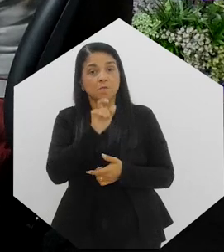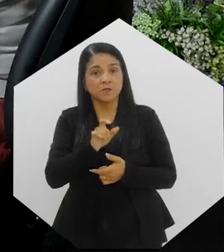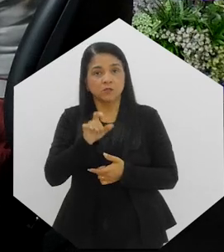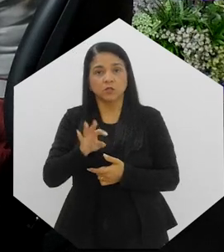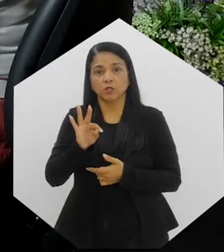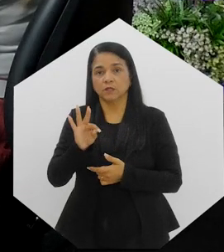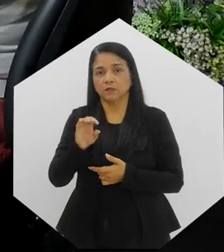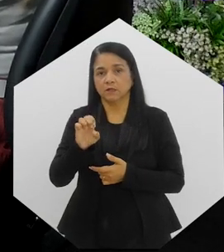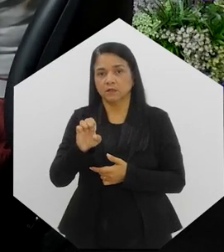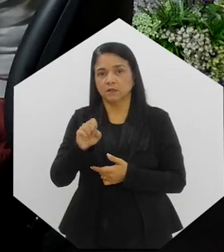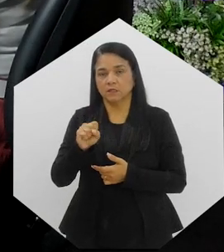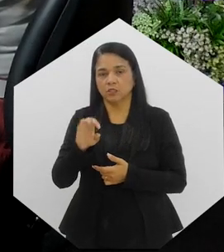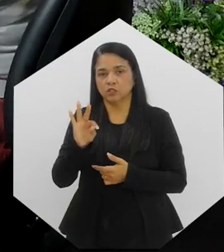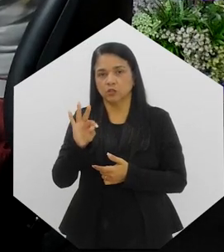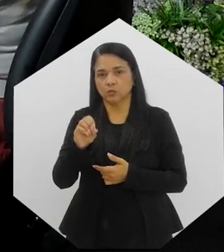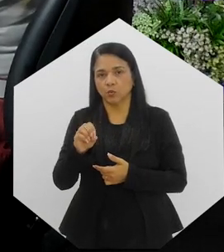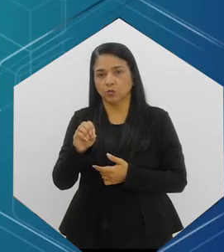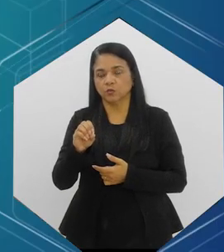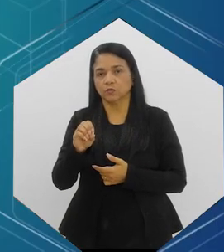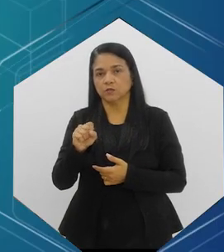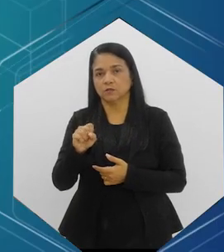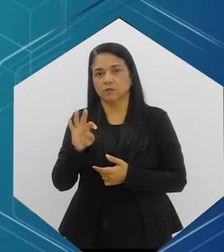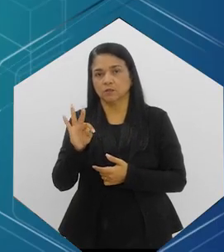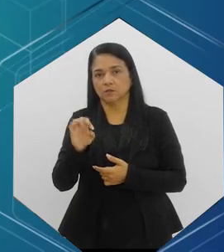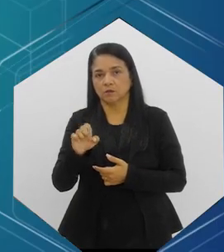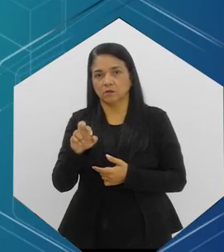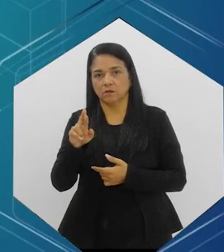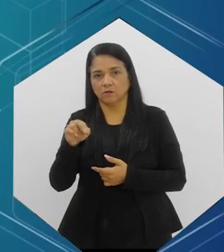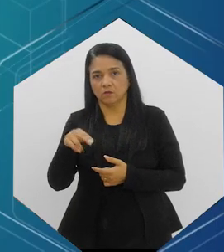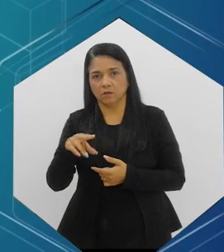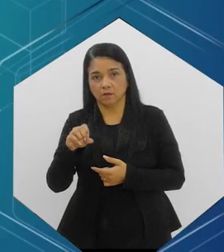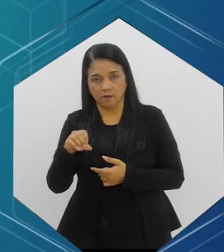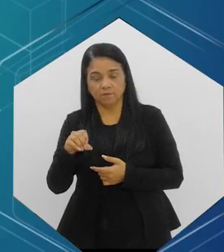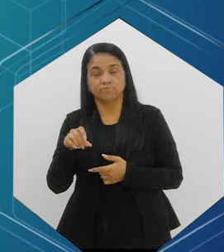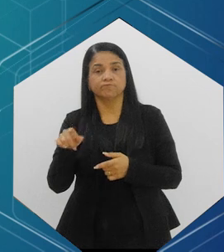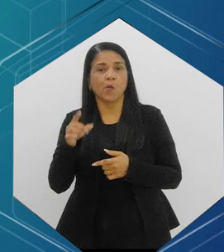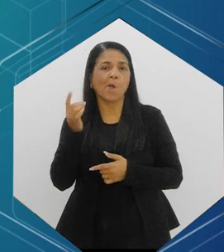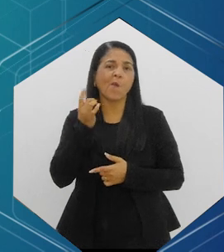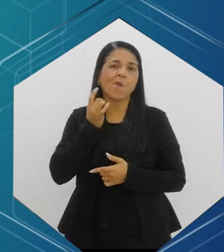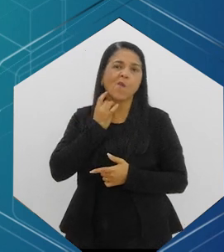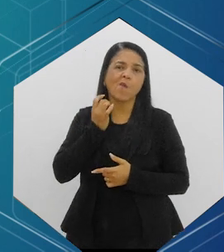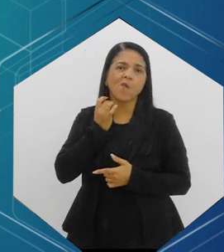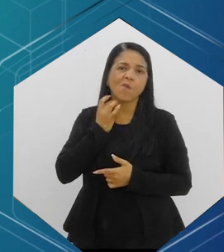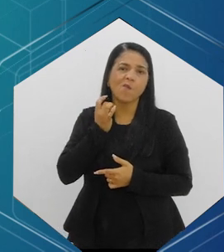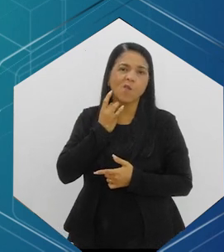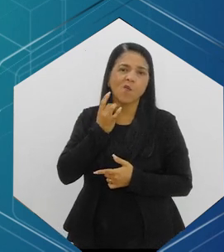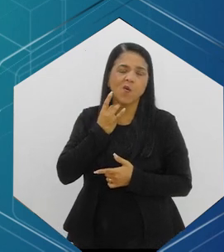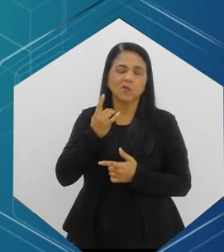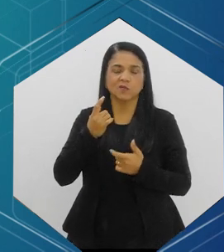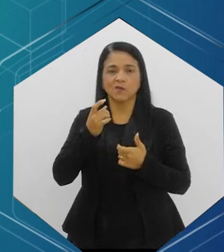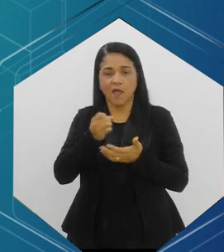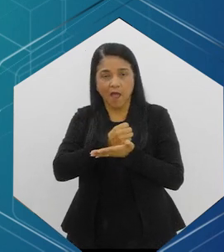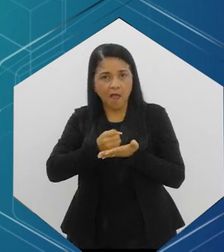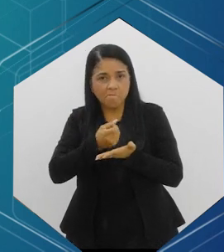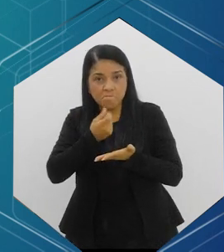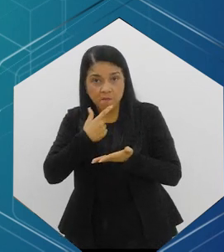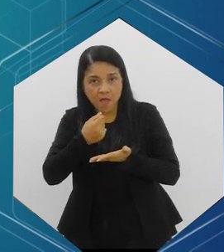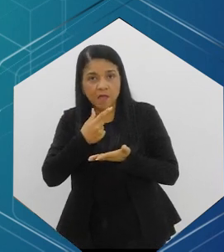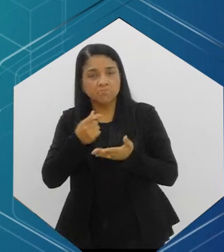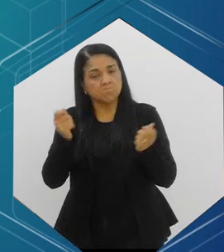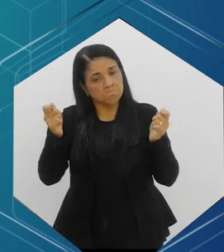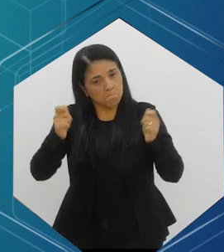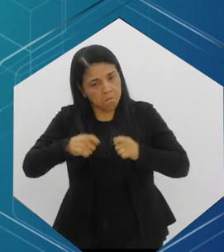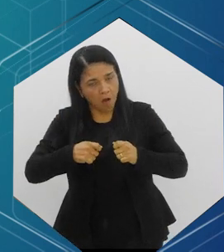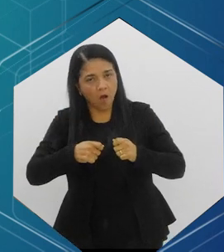uso da testosterona, do estrogênio, mas principalmente da testosterona, são São medicamentos